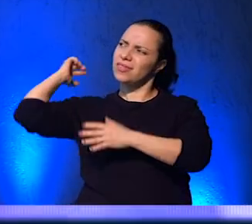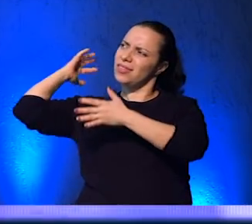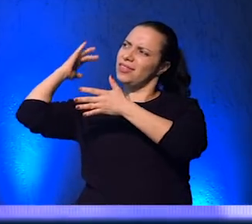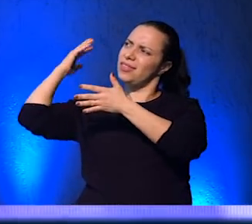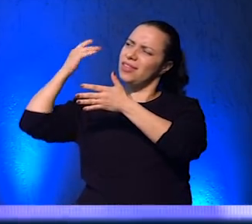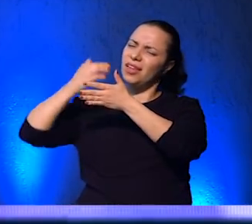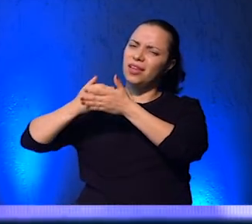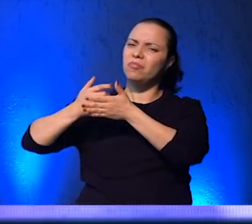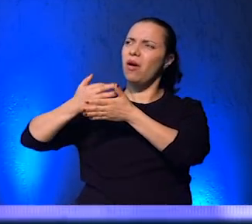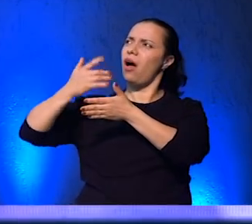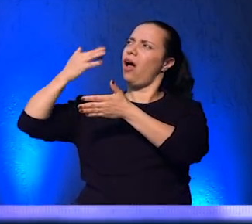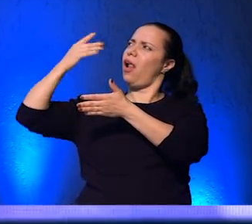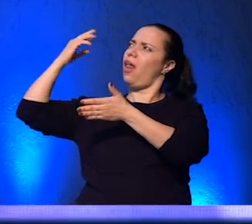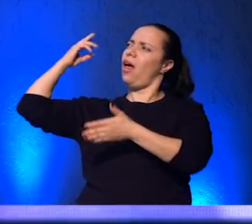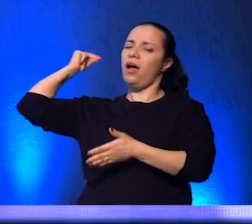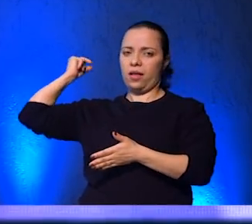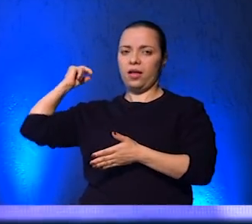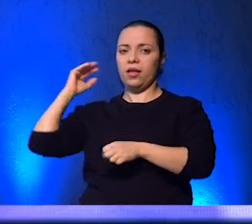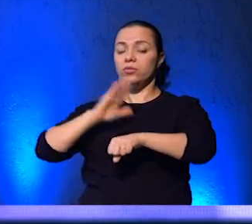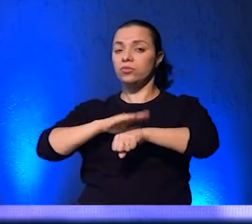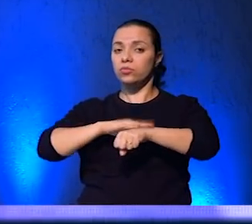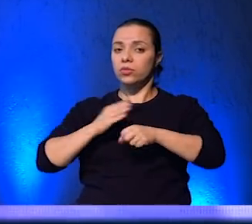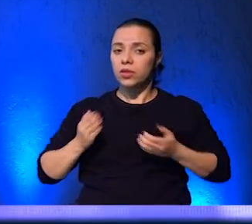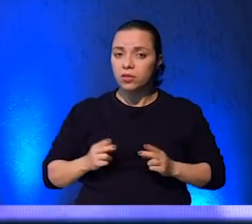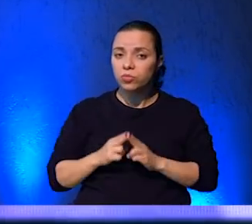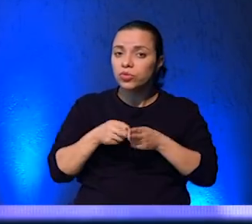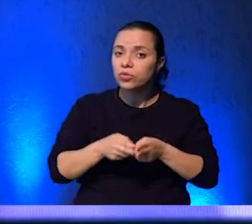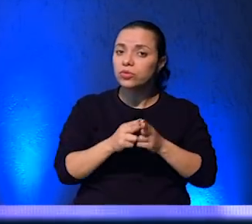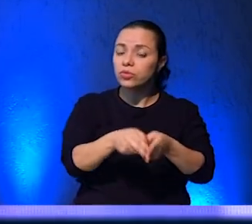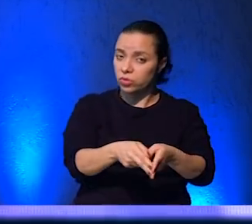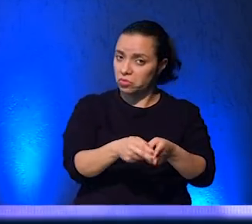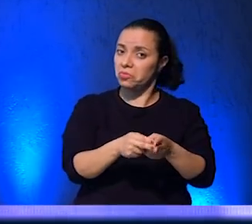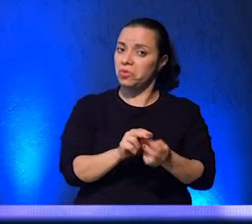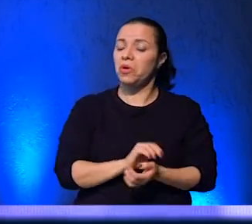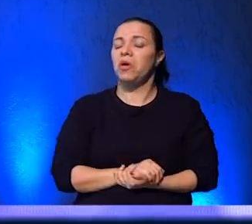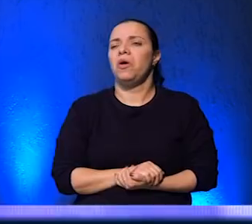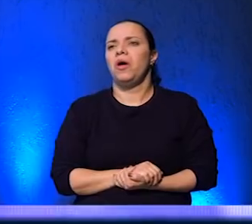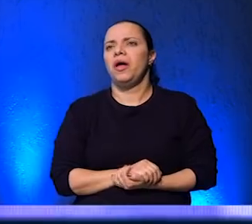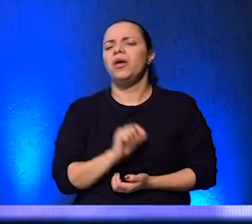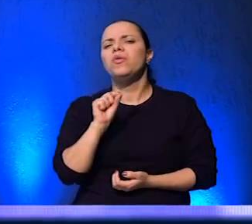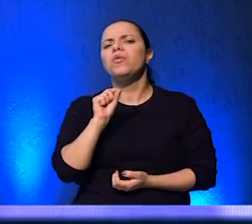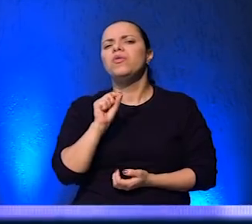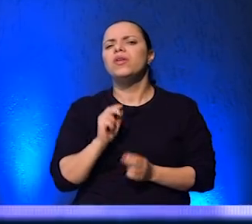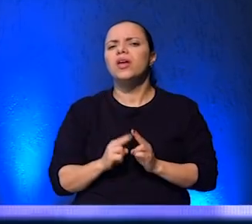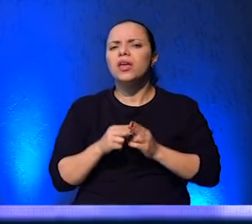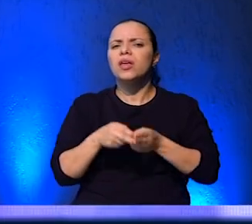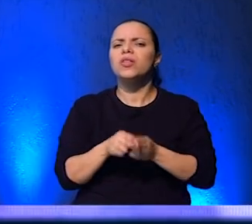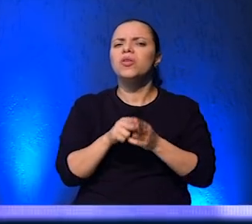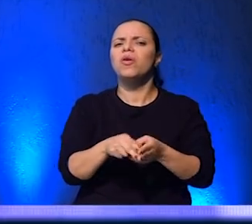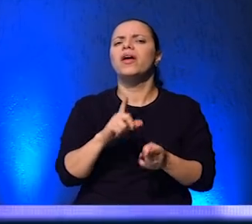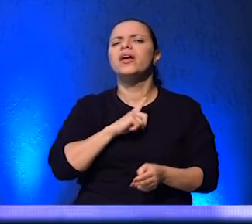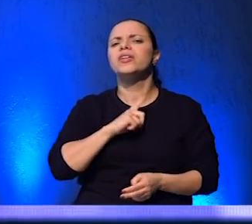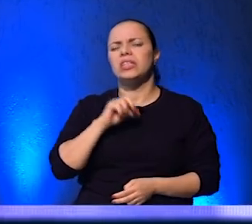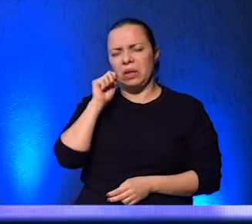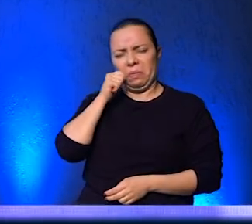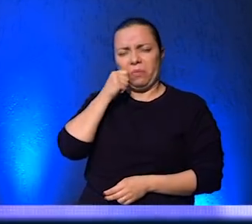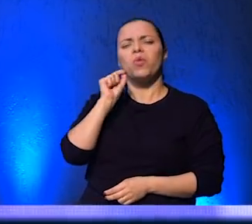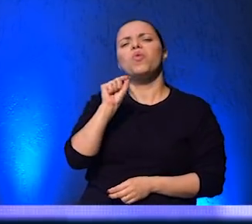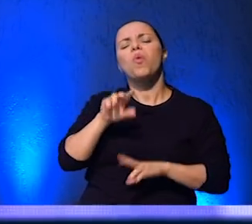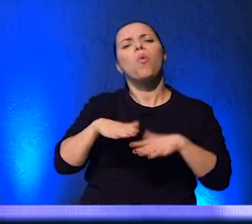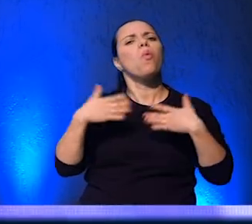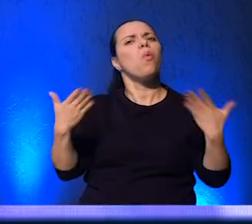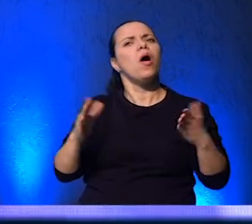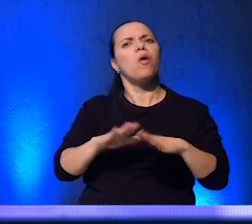desafios da bíblia eu quero tirar algumas ilustrações para nós hoje qual foi o limão de noé naquela época